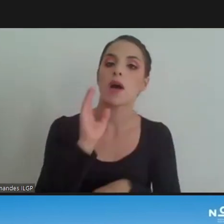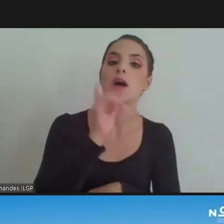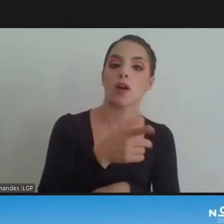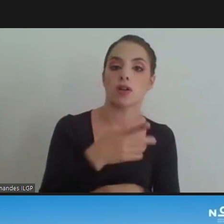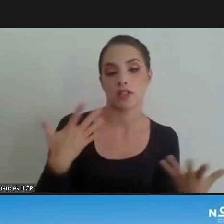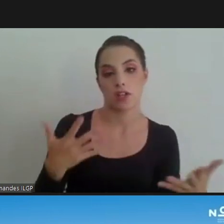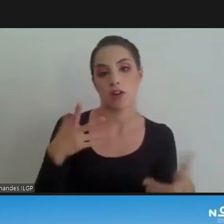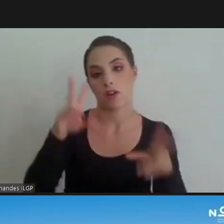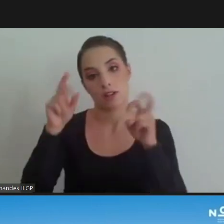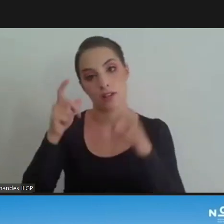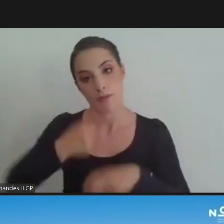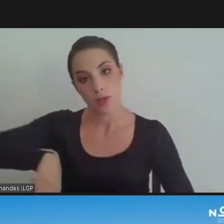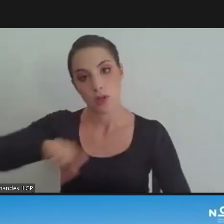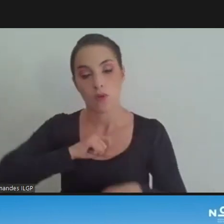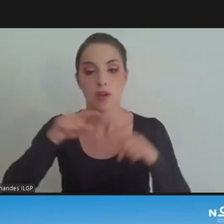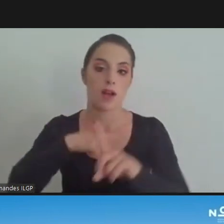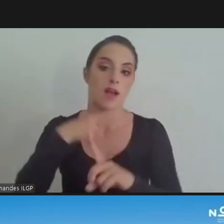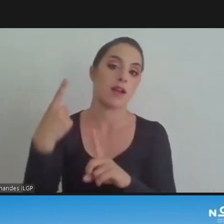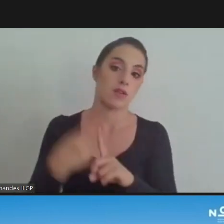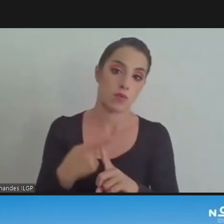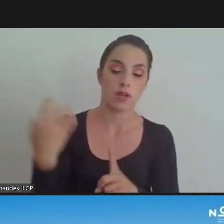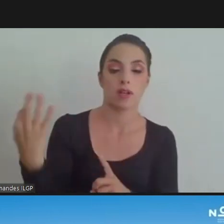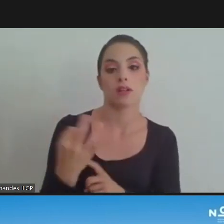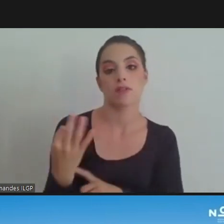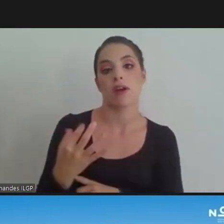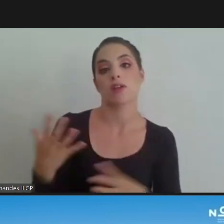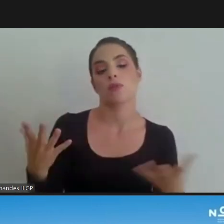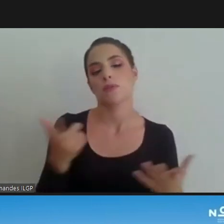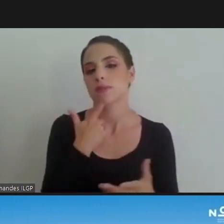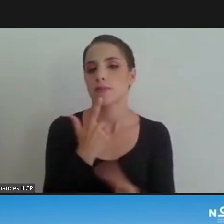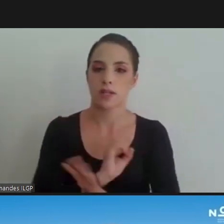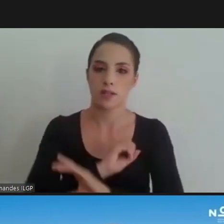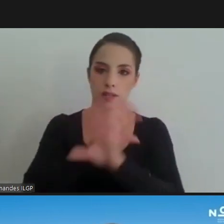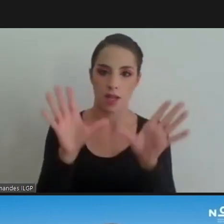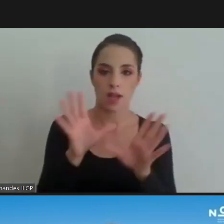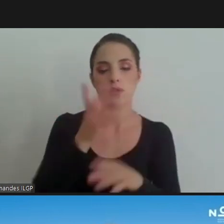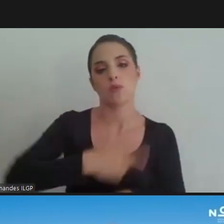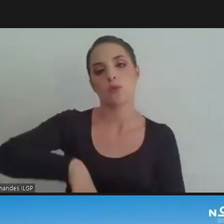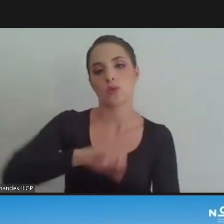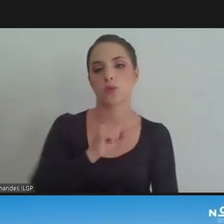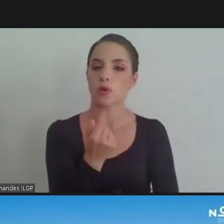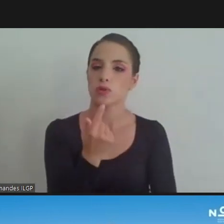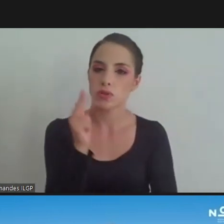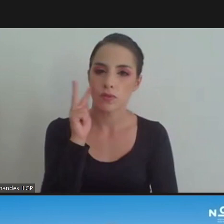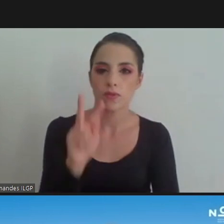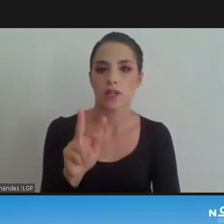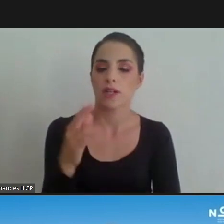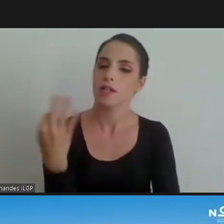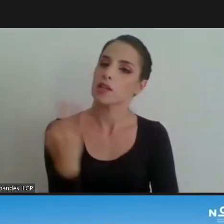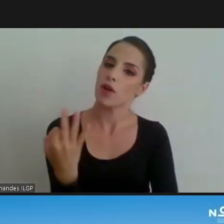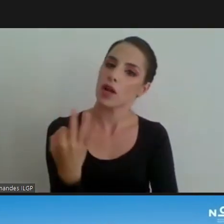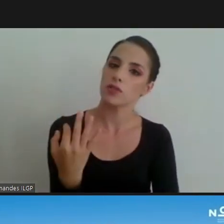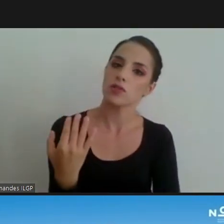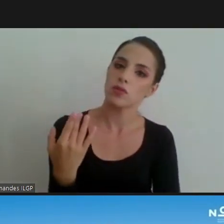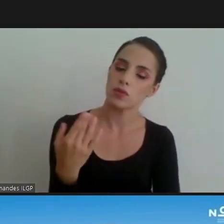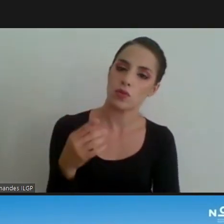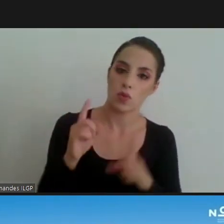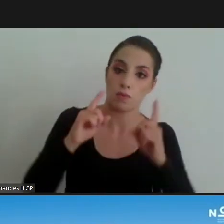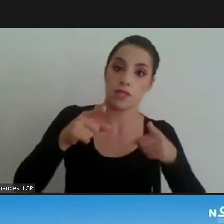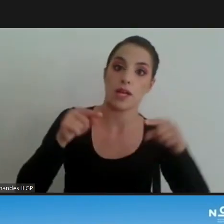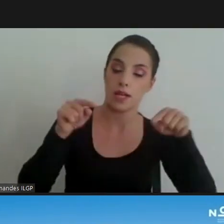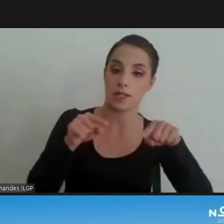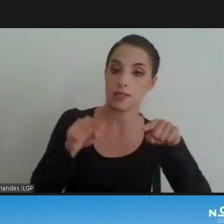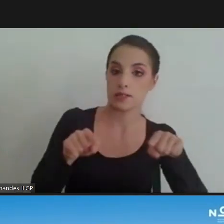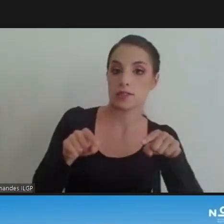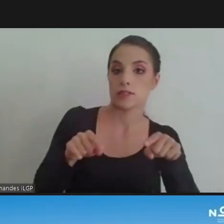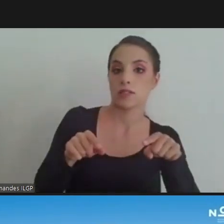que é que falamos este ano e de perceber, de nos apercebermos às tantas que a entrada,